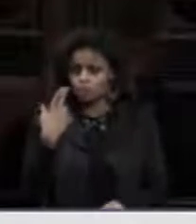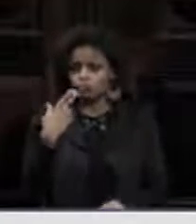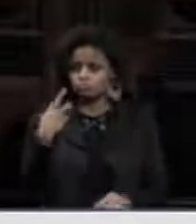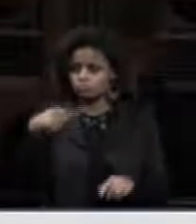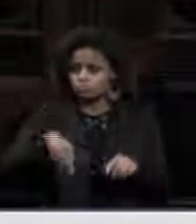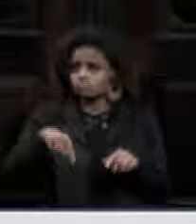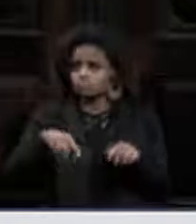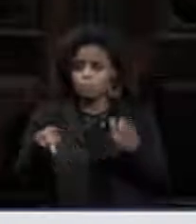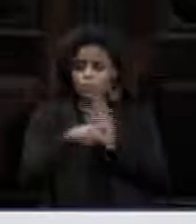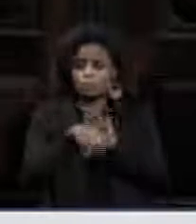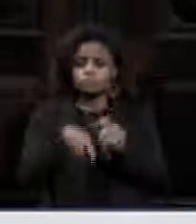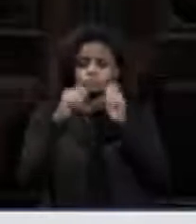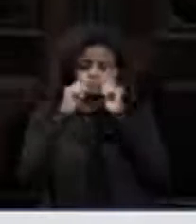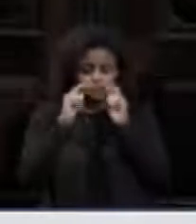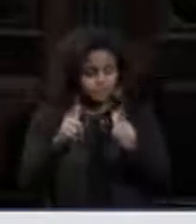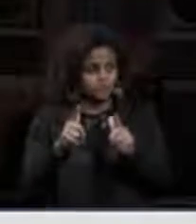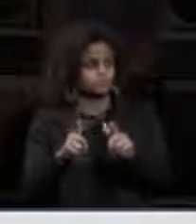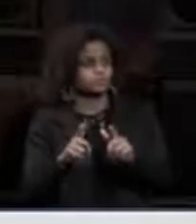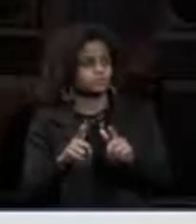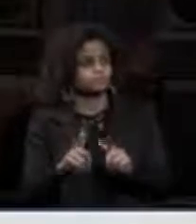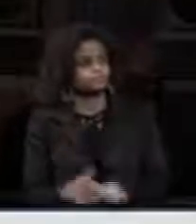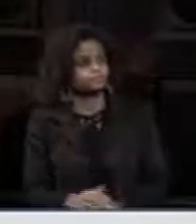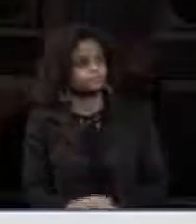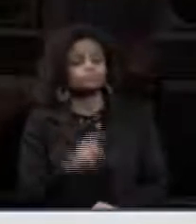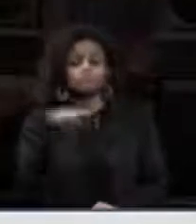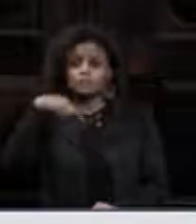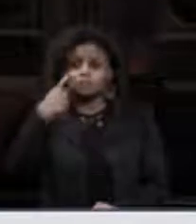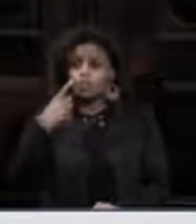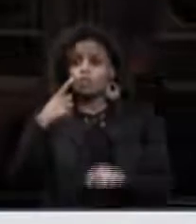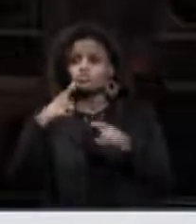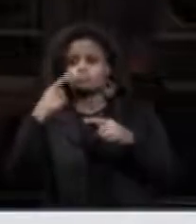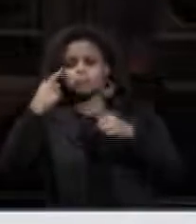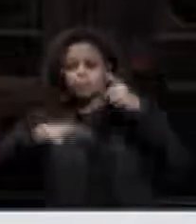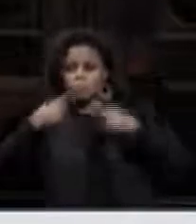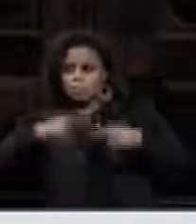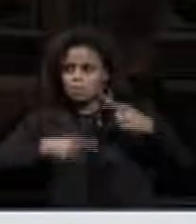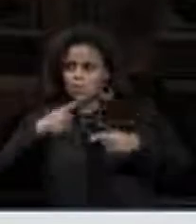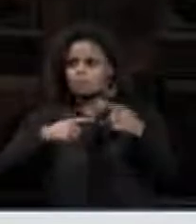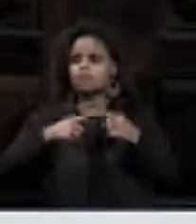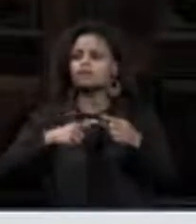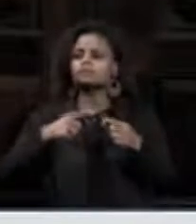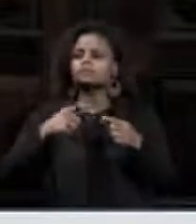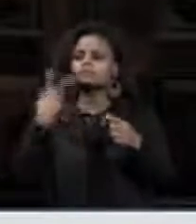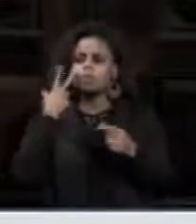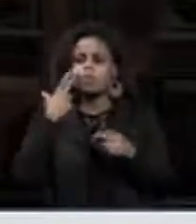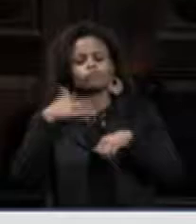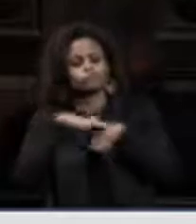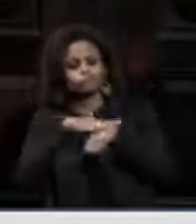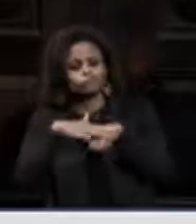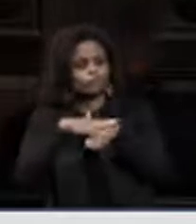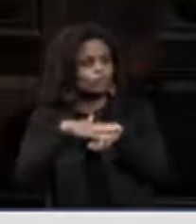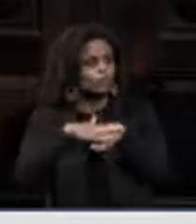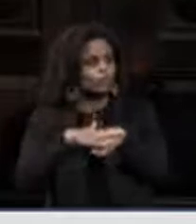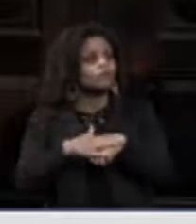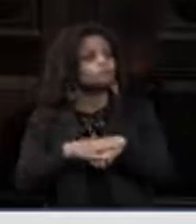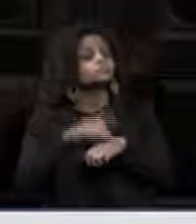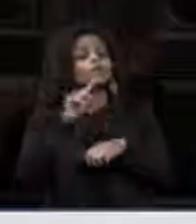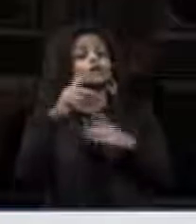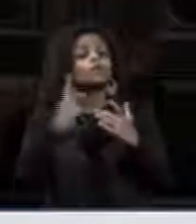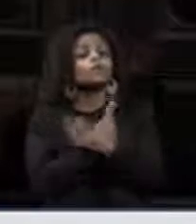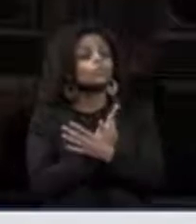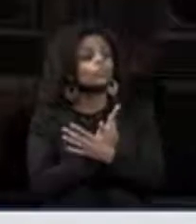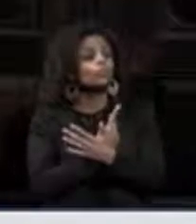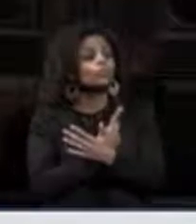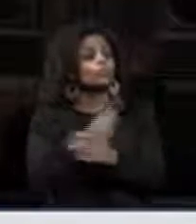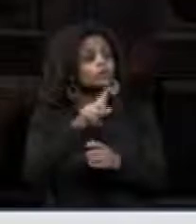democrático. Depois dessa discussão, que se dá o bom combate, de forma civilizada, aí o que acontece?